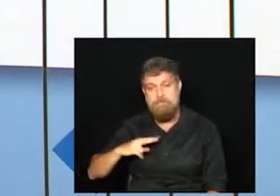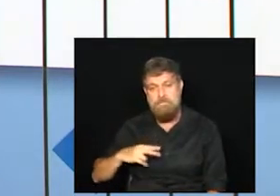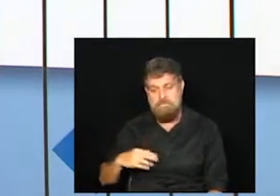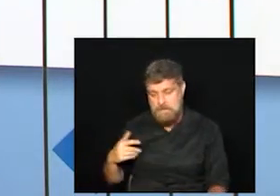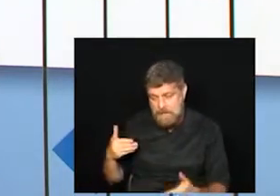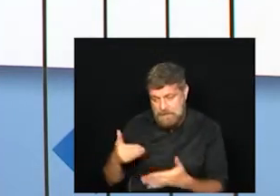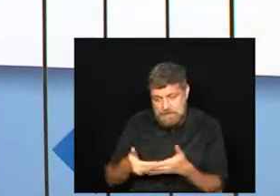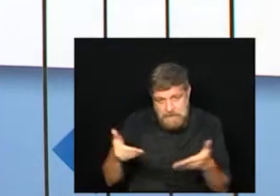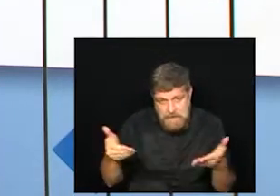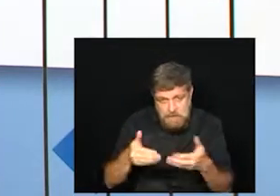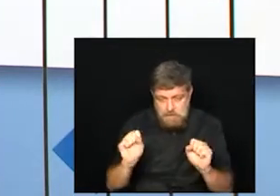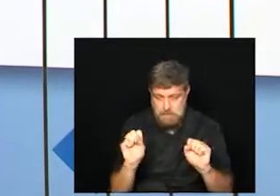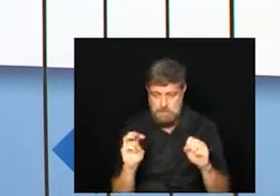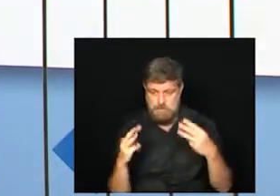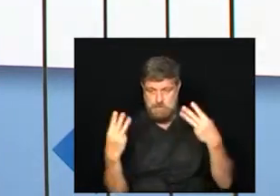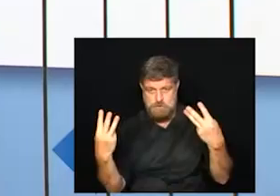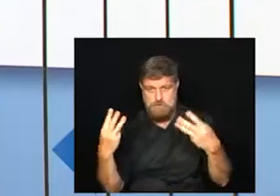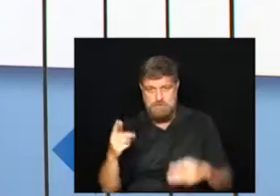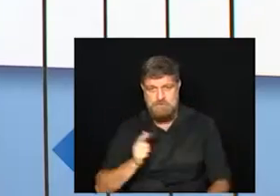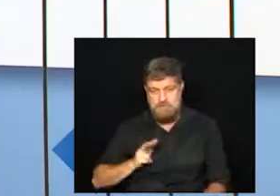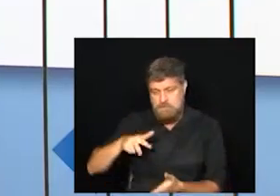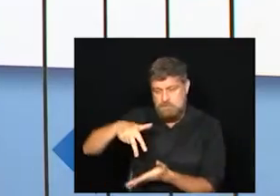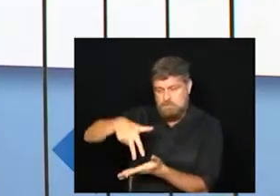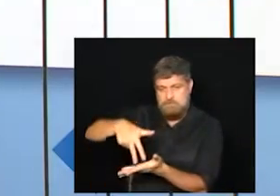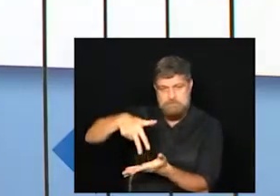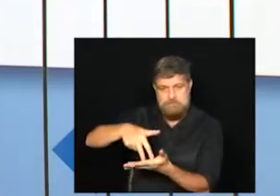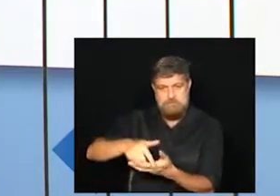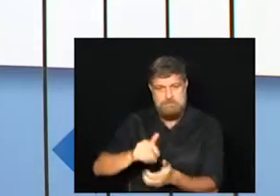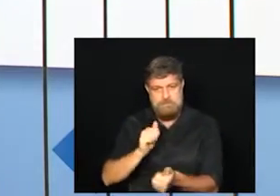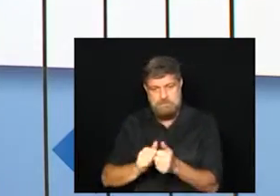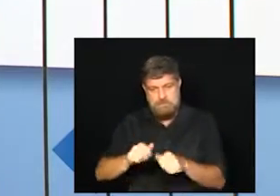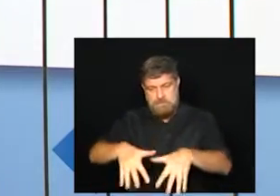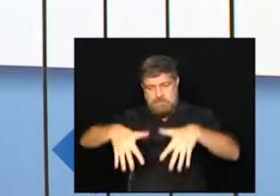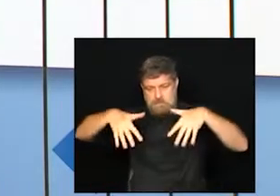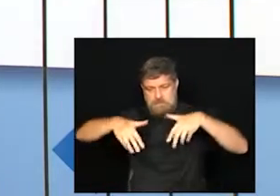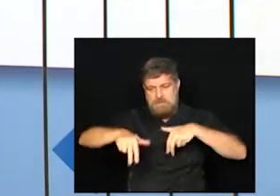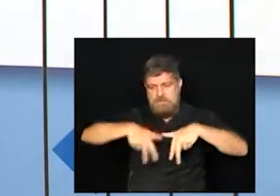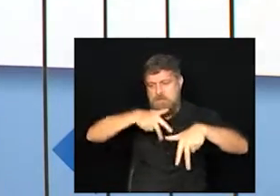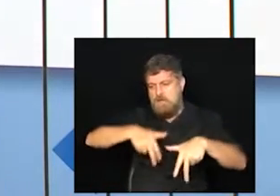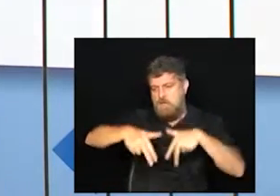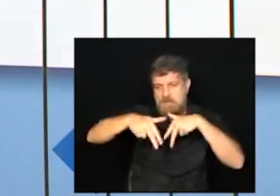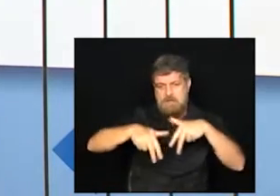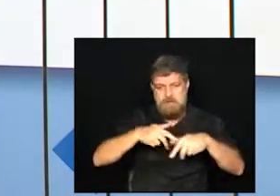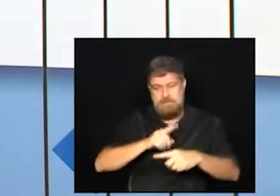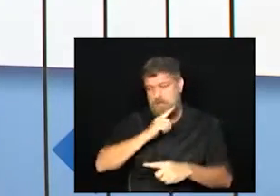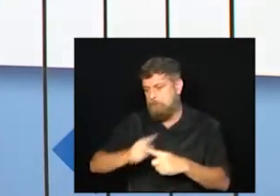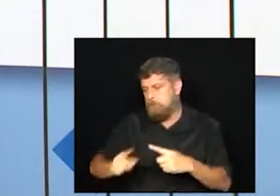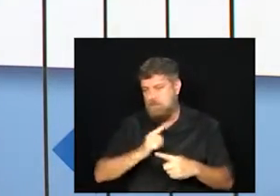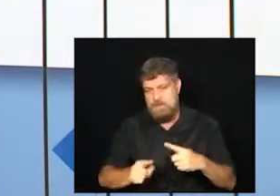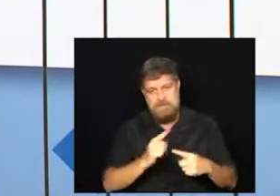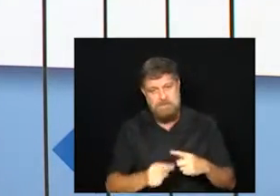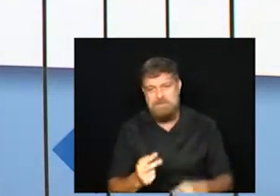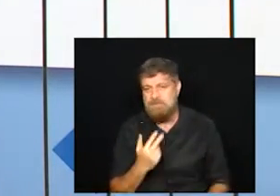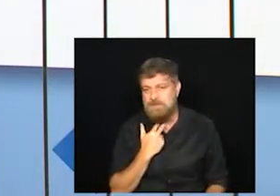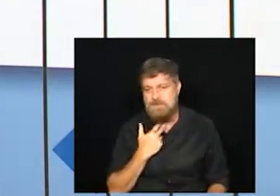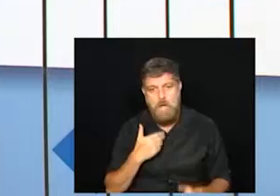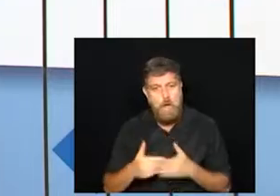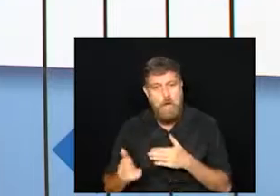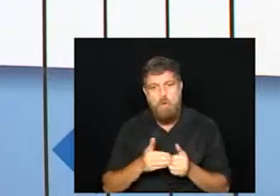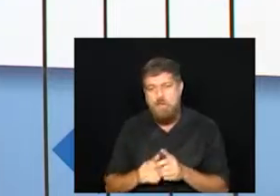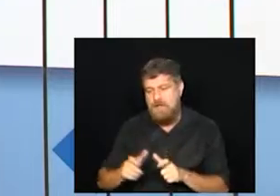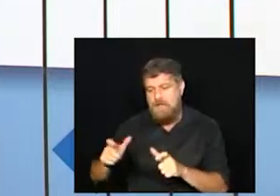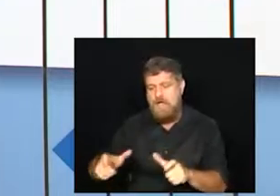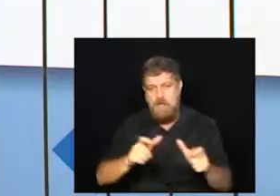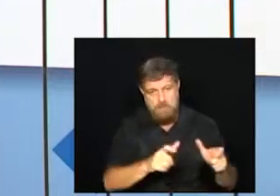enquanto, shows com público em pé, torcidas e pistas de dança estão proibidos em qualquer tipo de